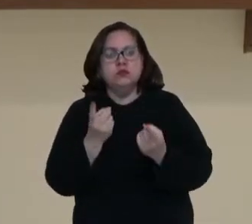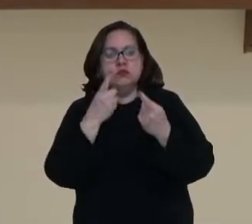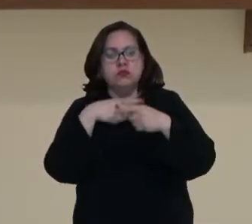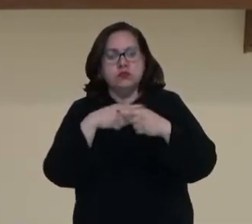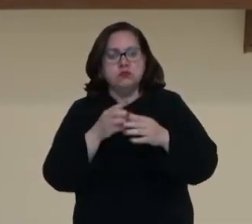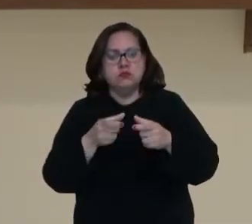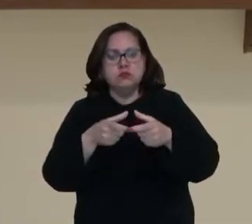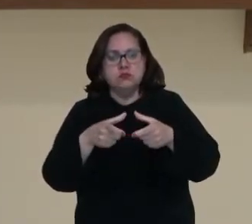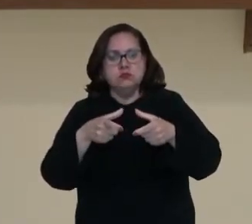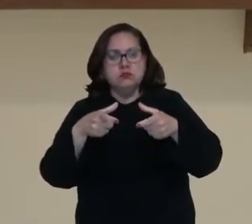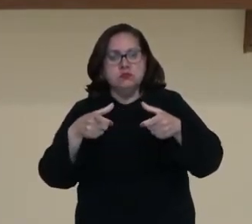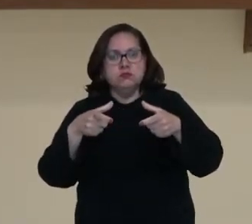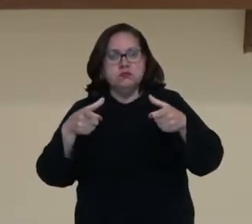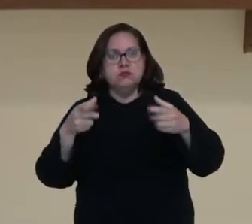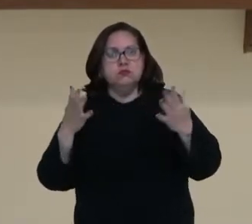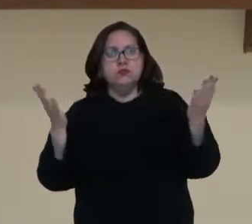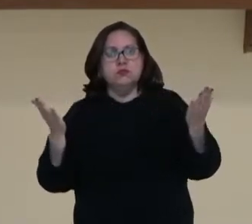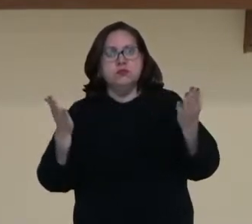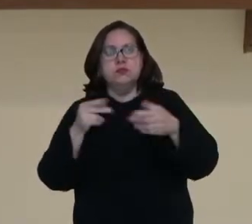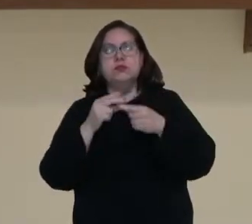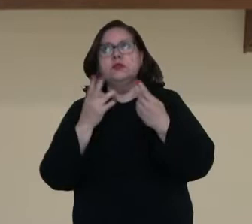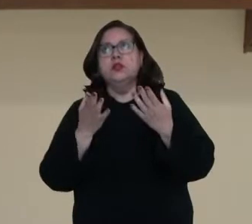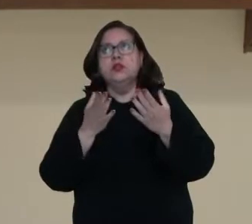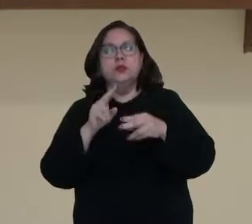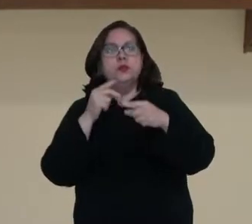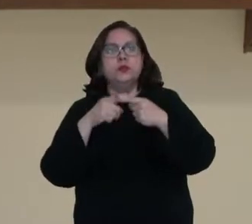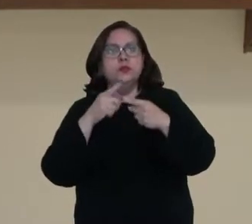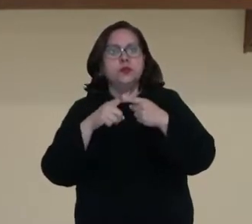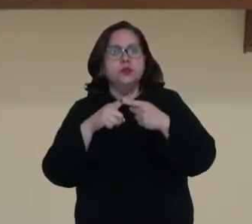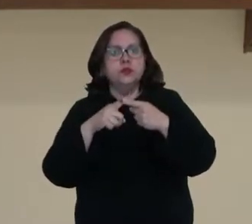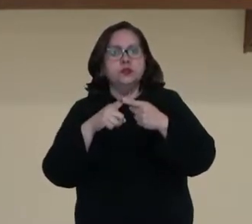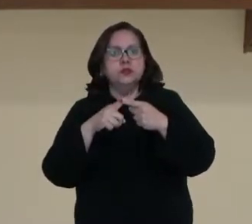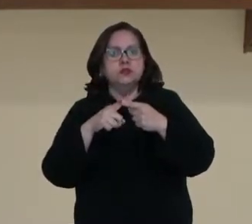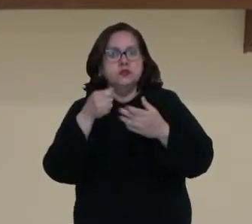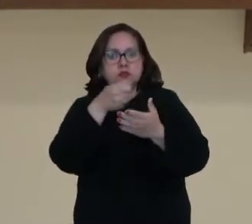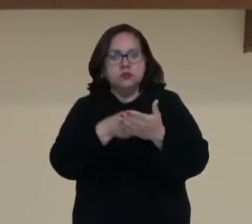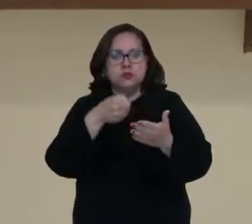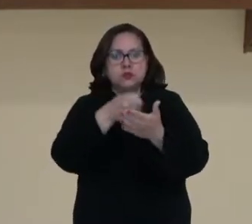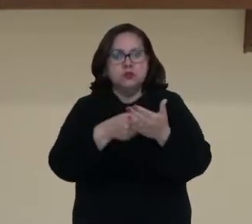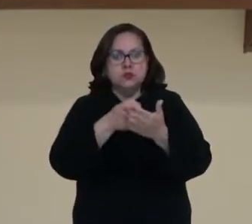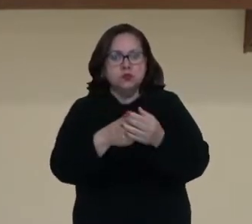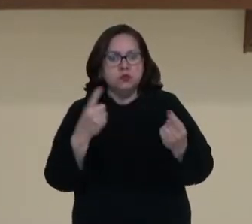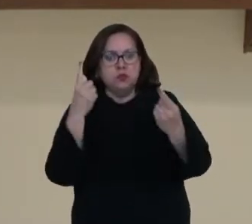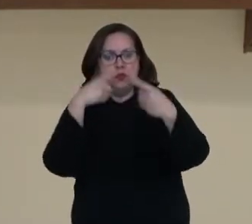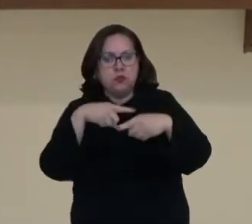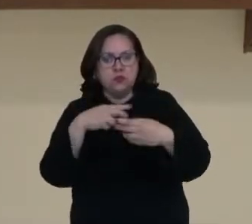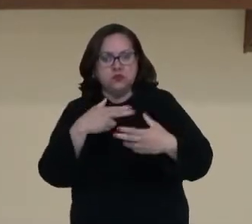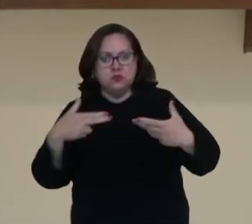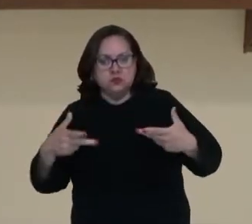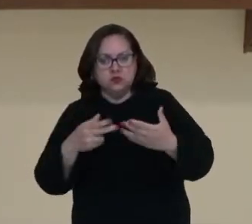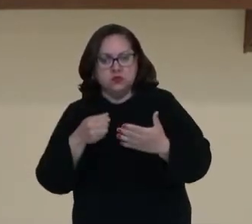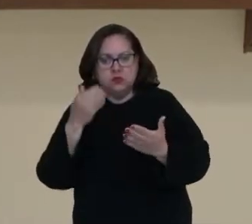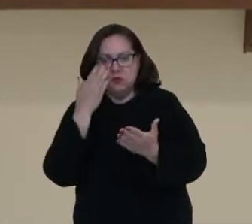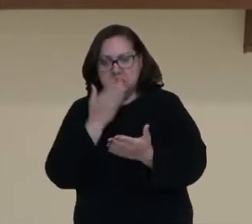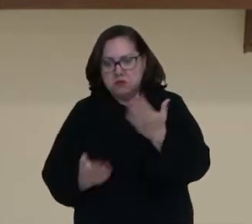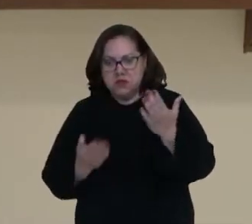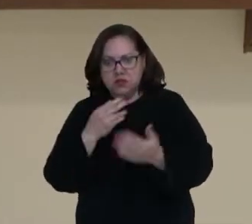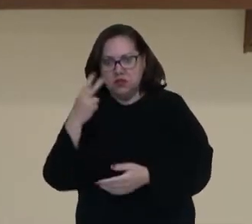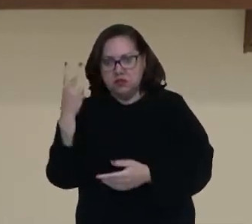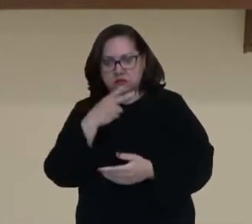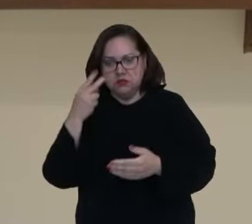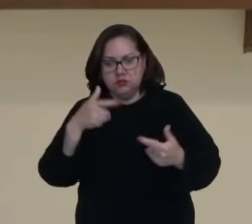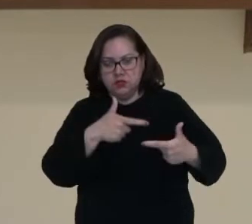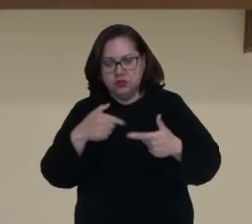vai crescer, principalmente porque se lutava contra esses ideais, eles foram derrotados na Segunda